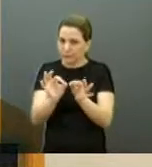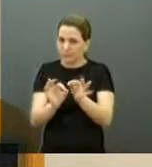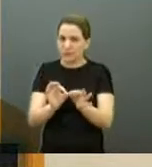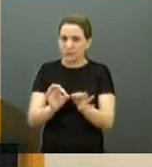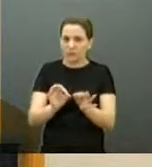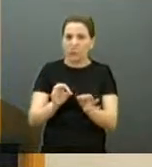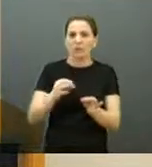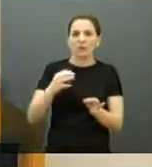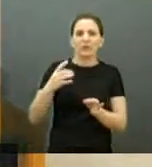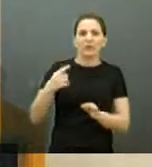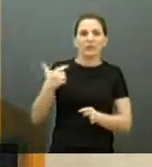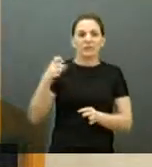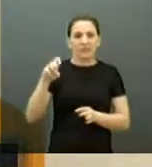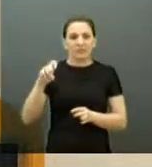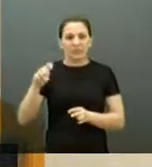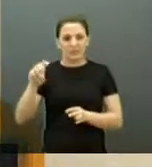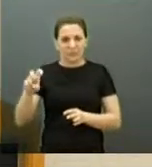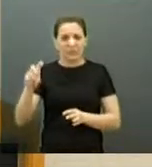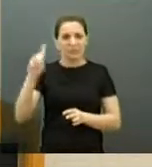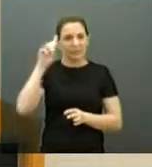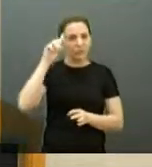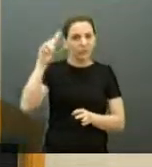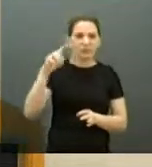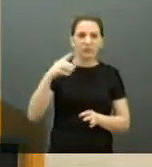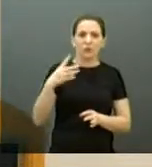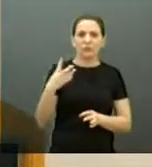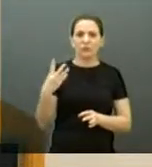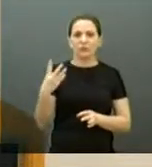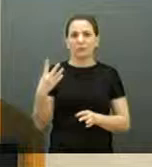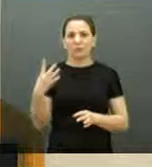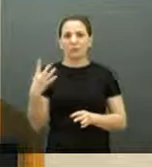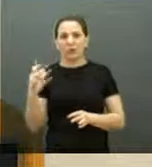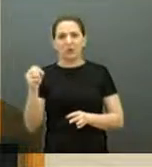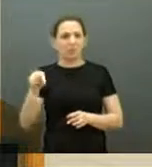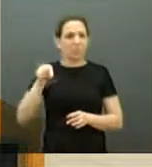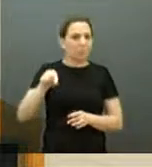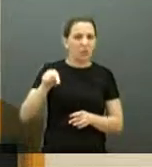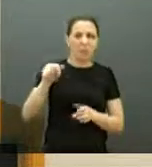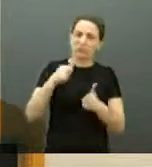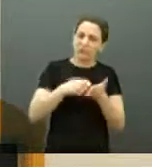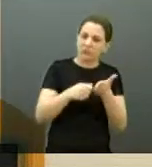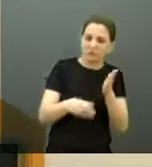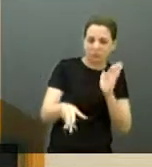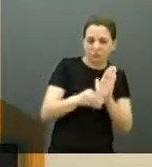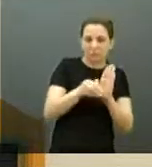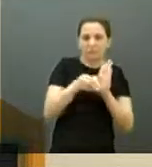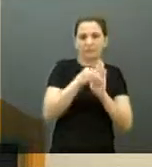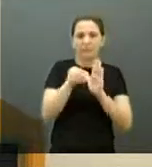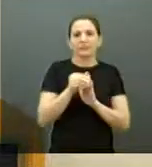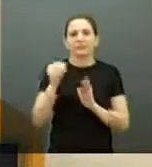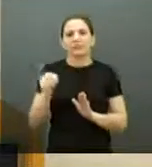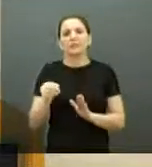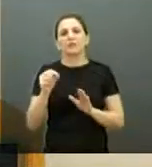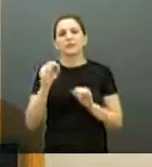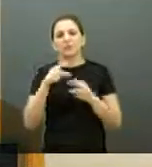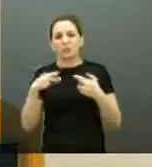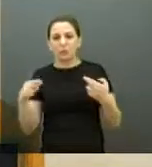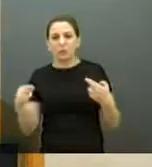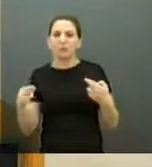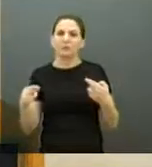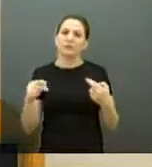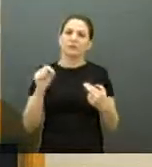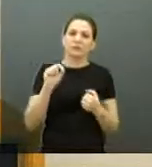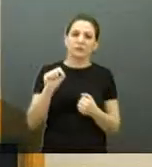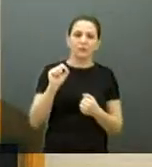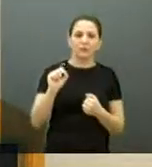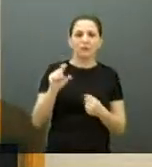mil assinaturas coletadas. Eu acho que é um número bastante consistente. Eu não sei quais são os encaminhamentos que serão dados, se essa é a